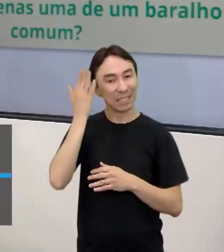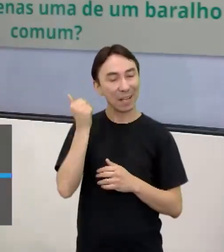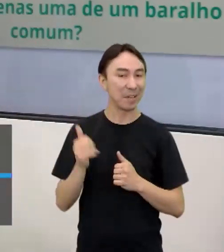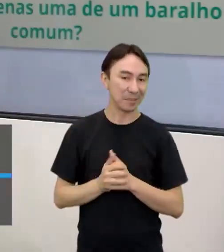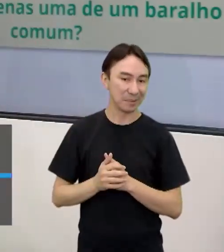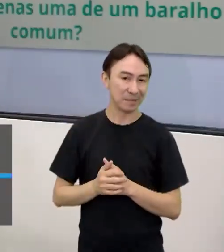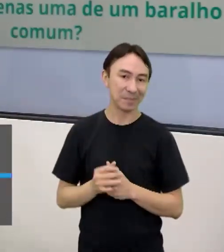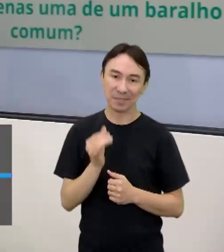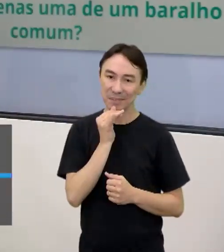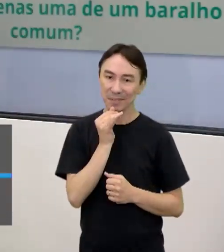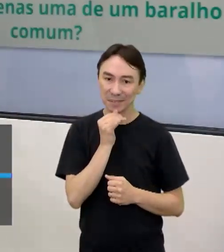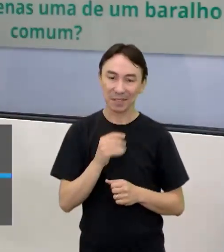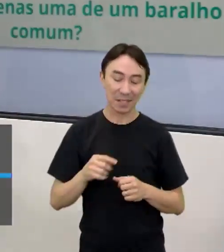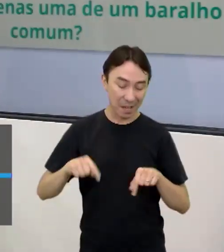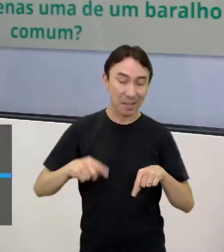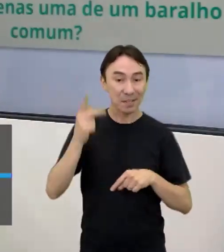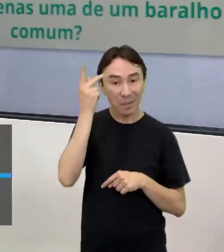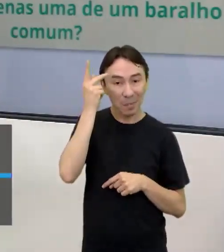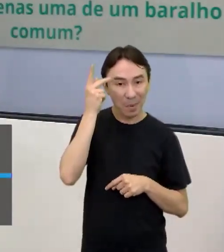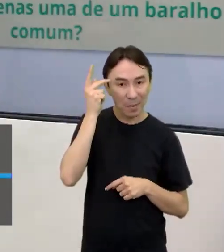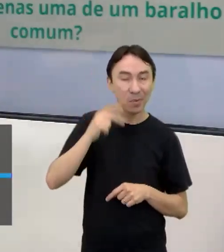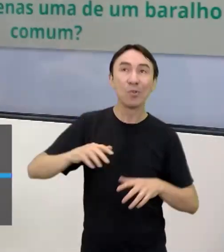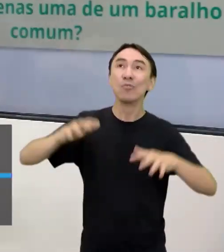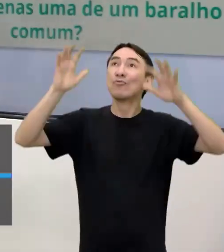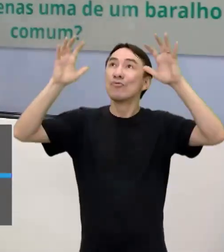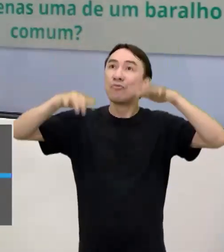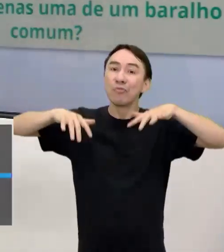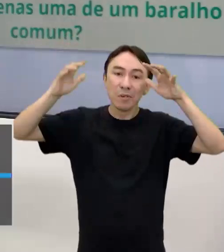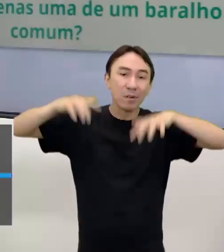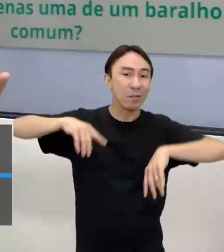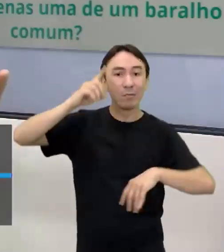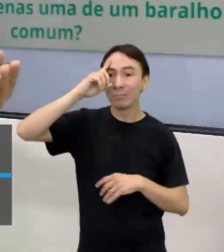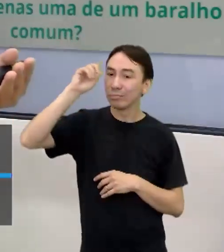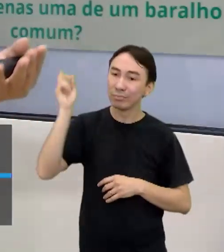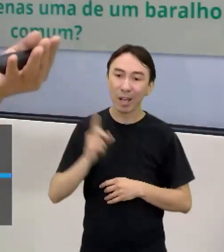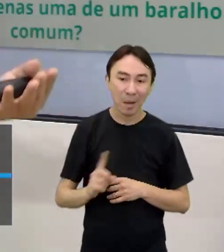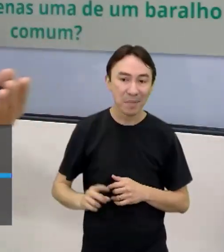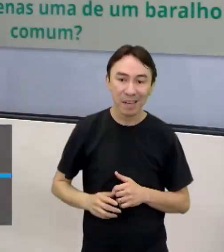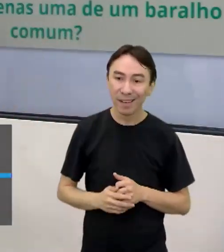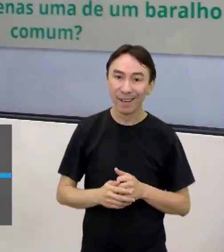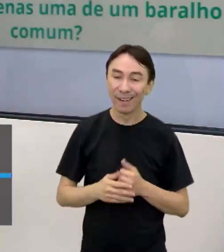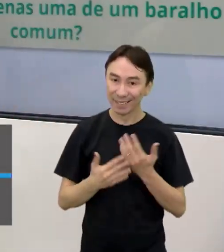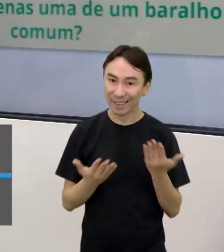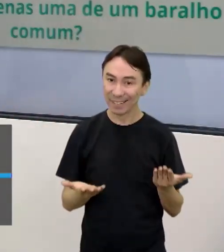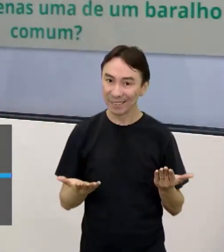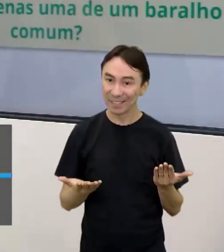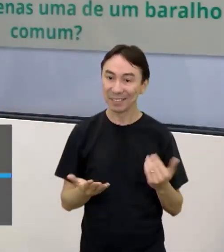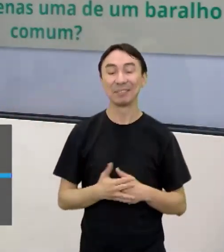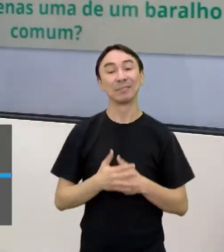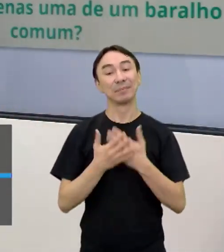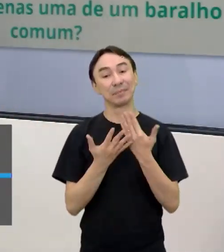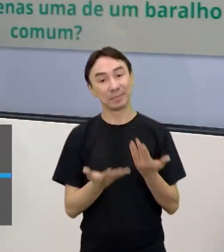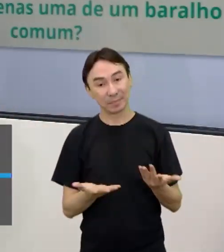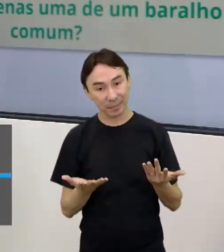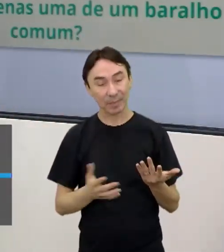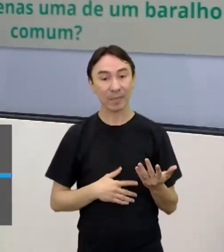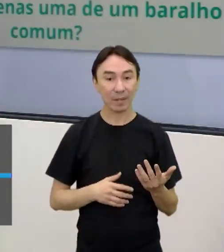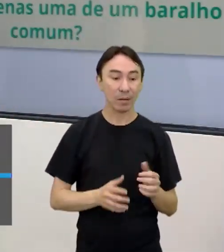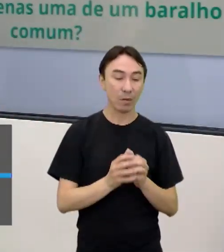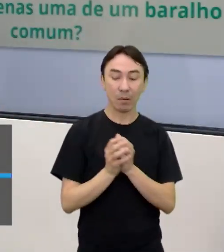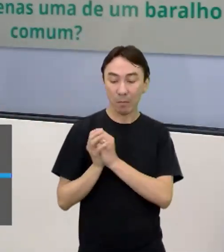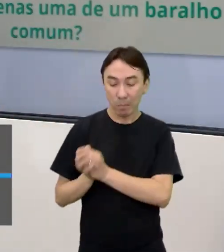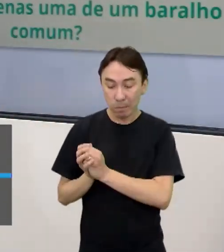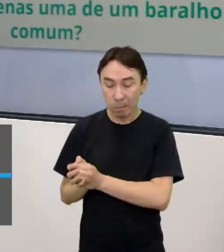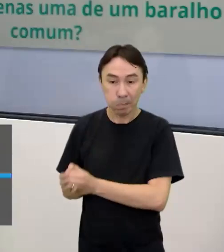quando vai chover aqui em São Paulo, quanto mais quando vai cair um raio, onde ele vai cair. Né? Verdade. Então, no caso do dado e no caso do